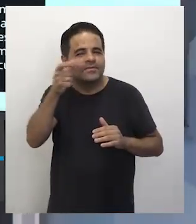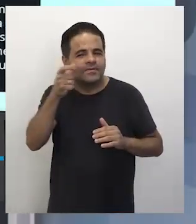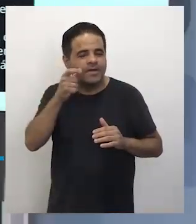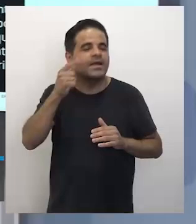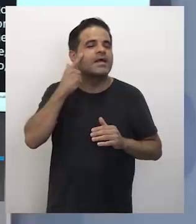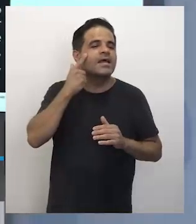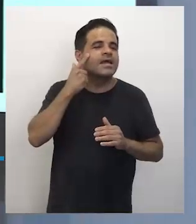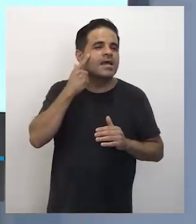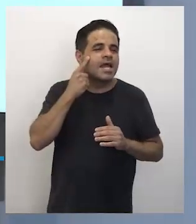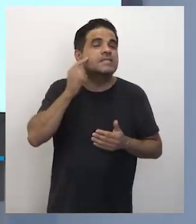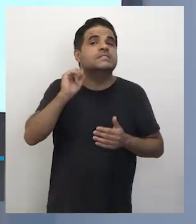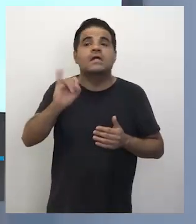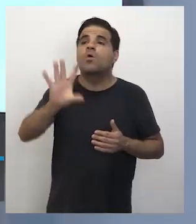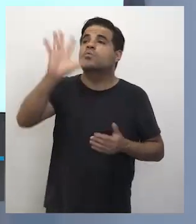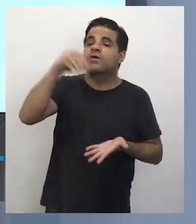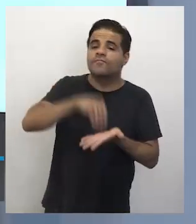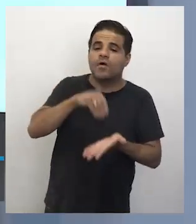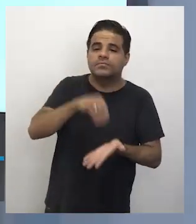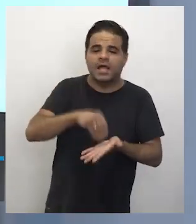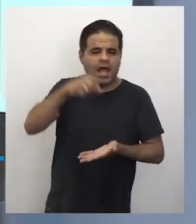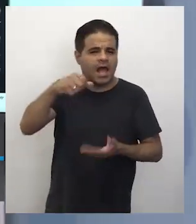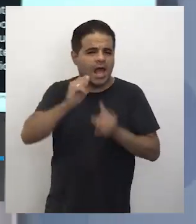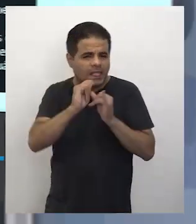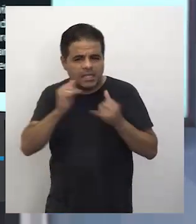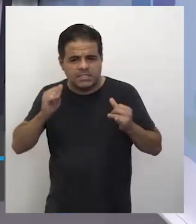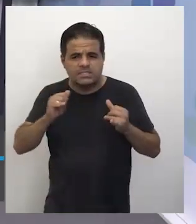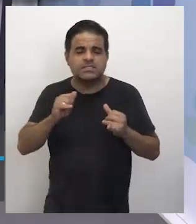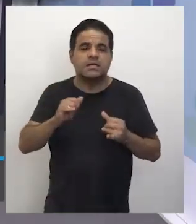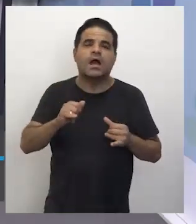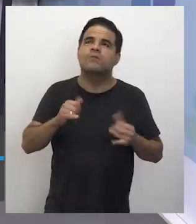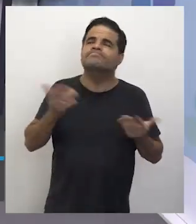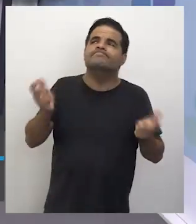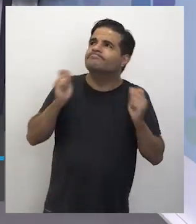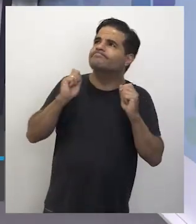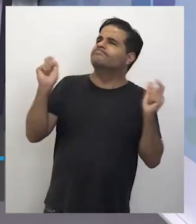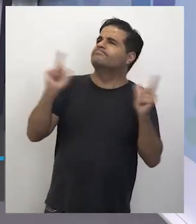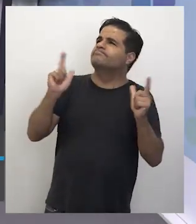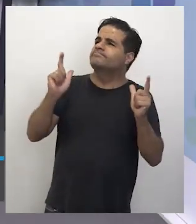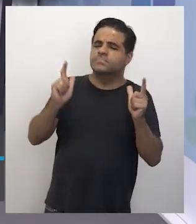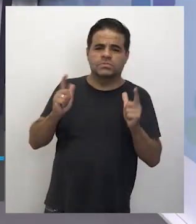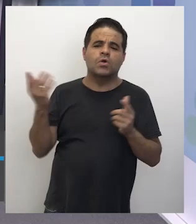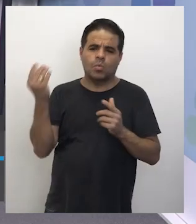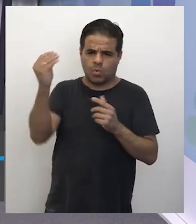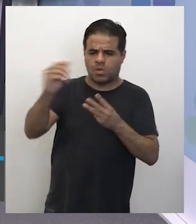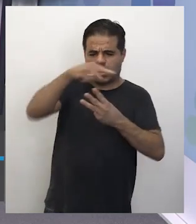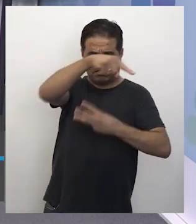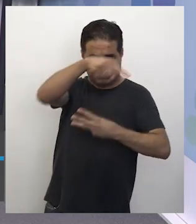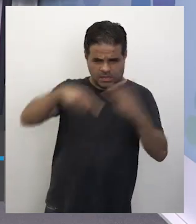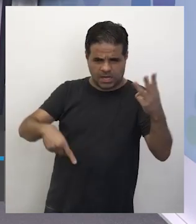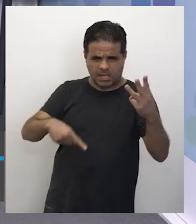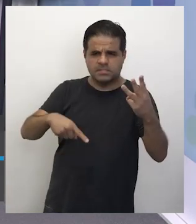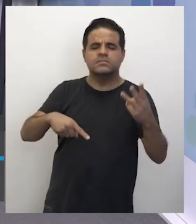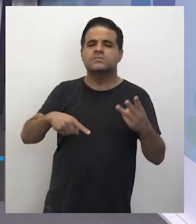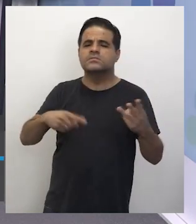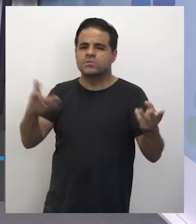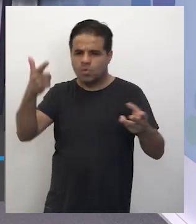possibilidade de faltar energia elétrica, né? Isso desperta alguns sentimentos, não desperta? Eu coloquei 3 na enquete, mas pode despertar outros. Então, quem está na